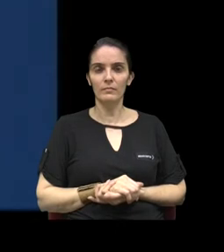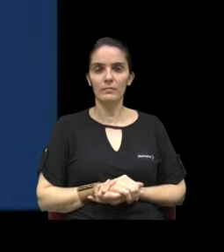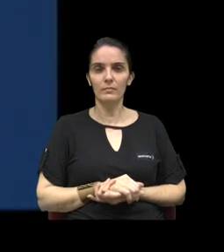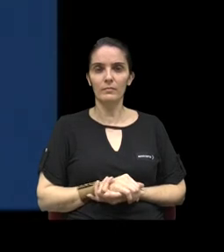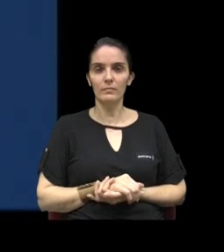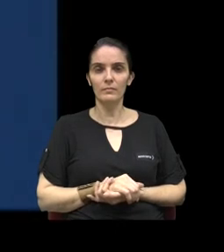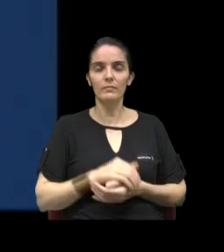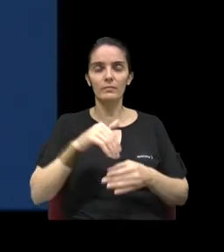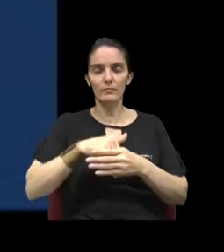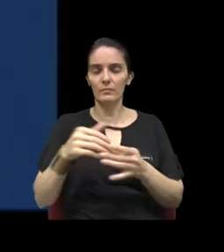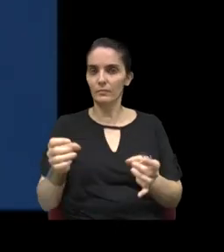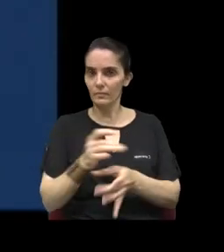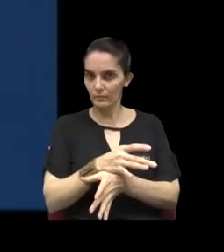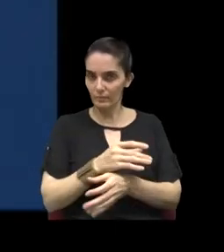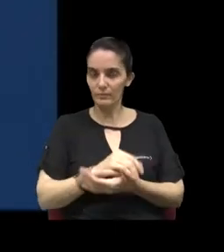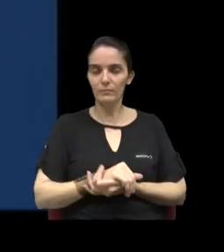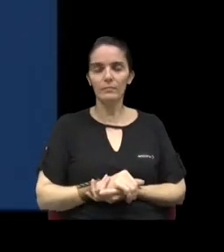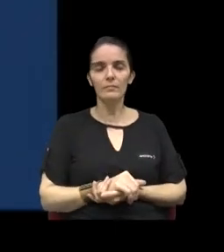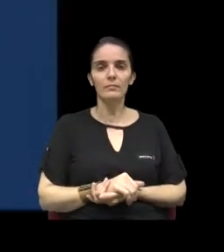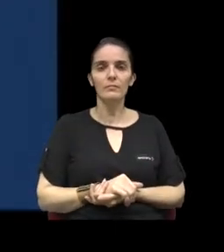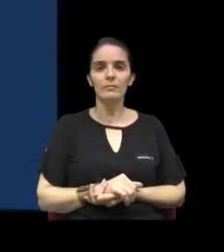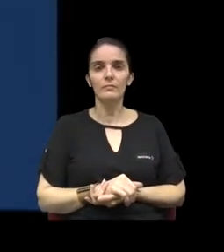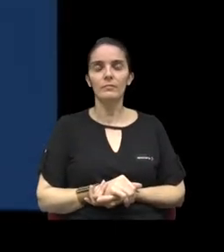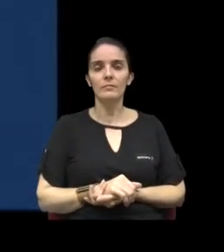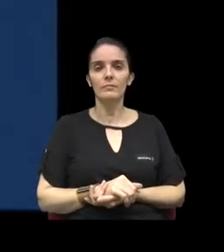Está encerrada a votação.